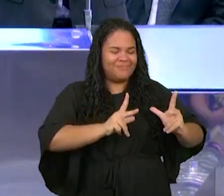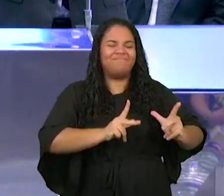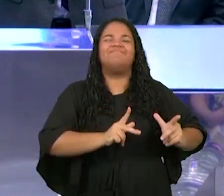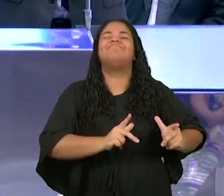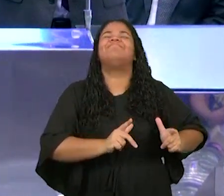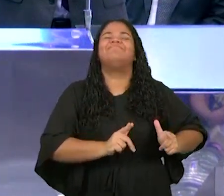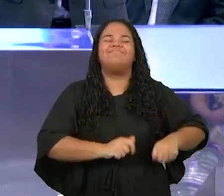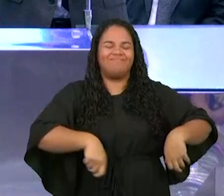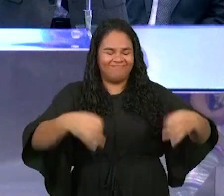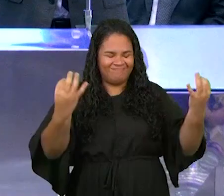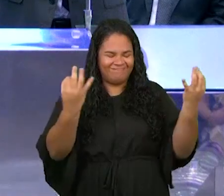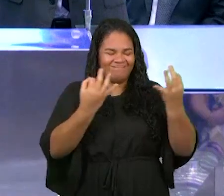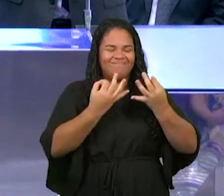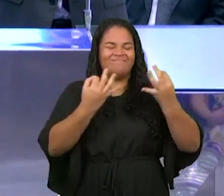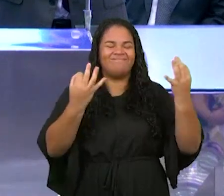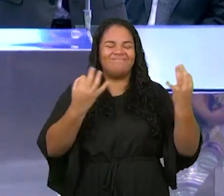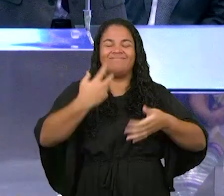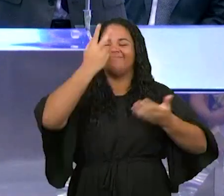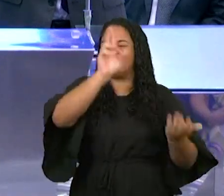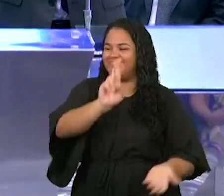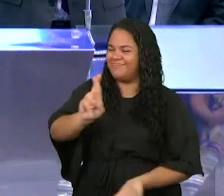Purificas também, ó